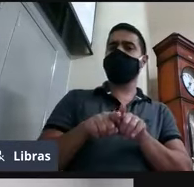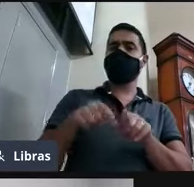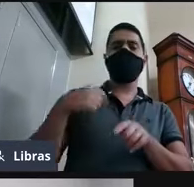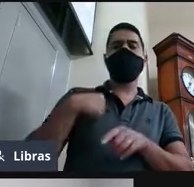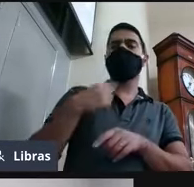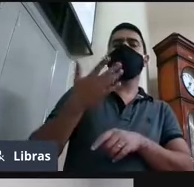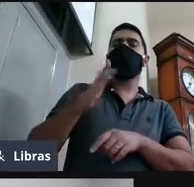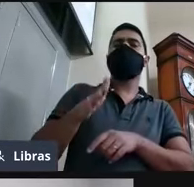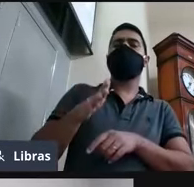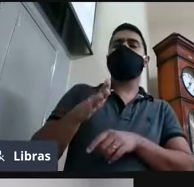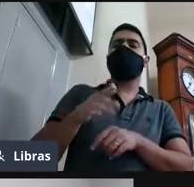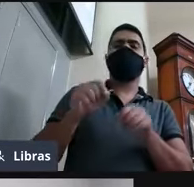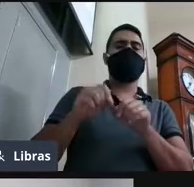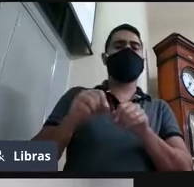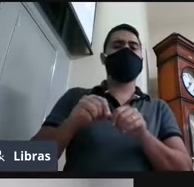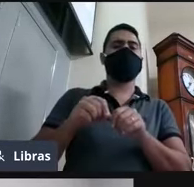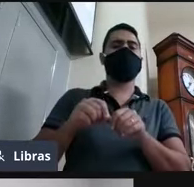vou fazer isso.